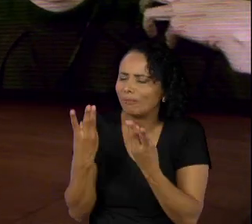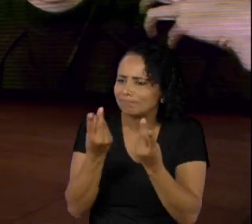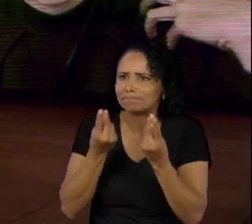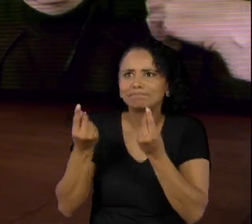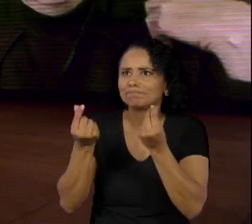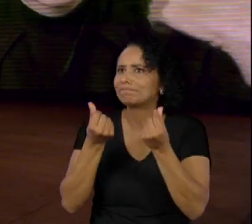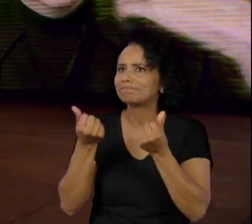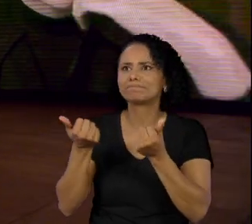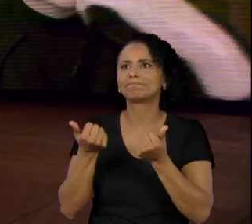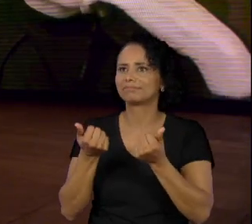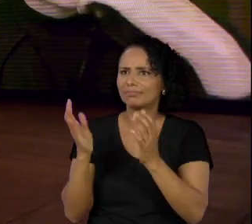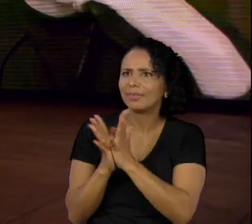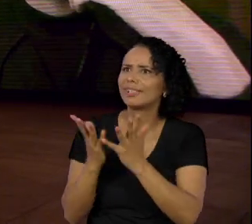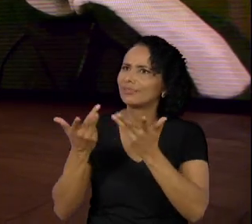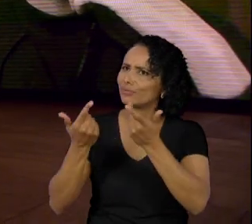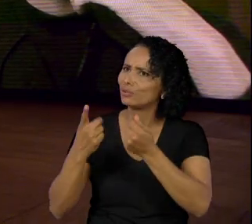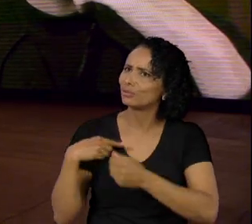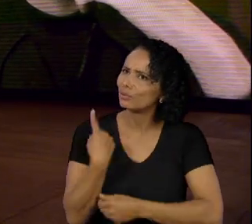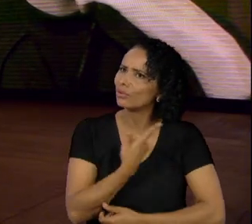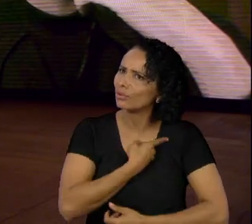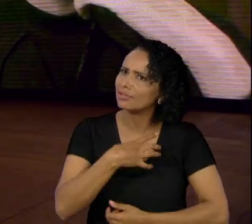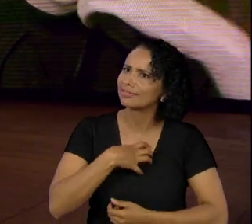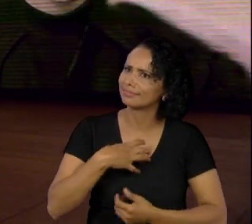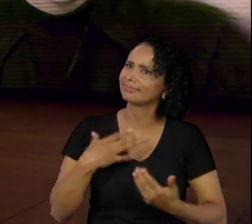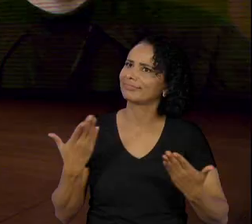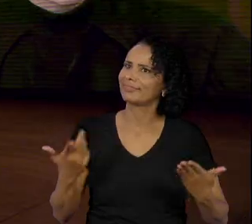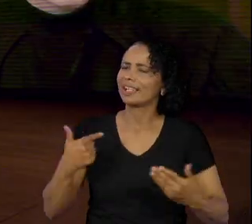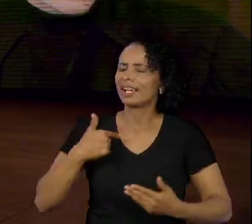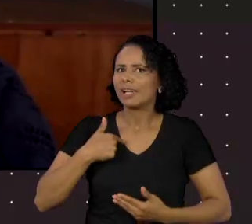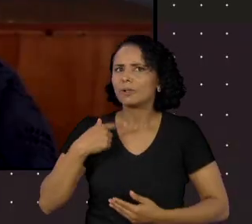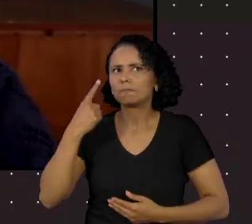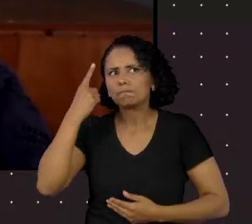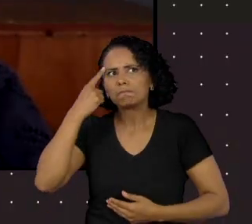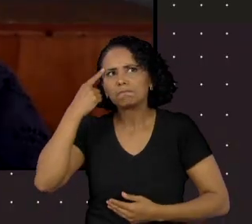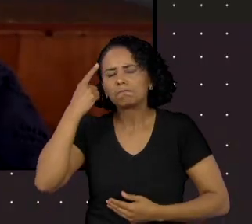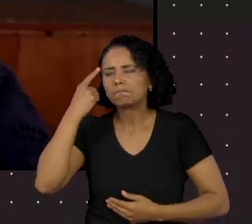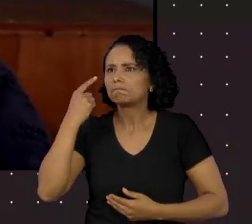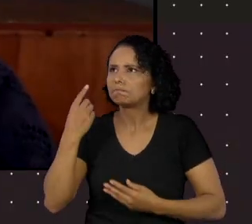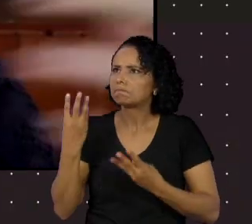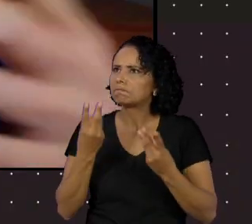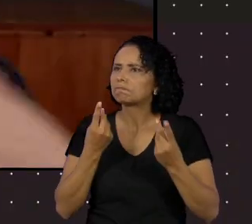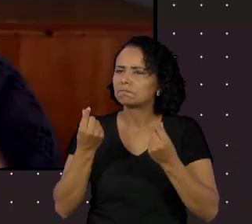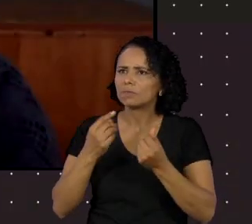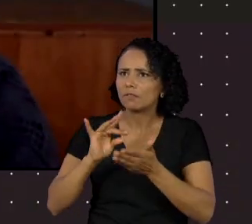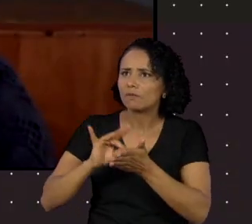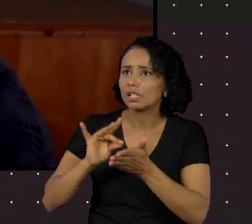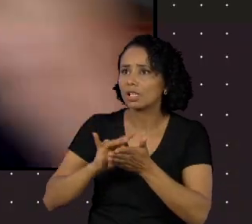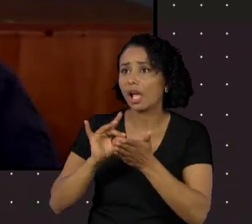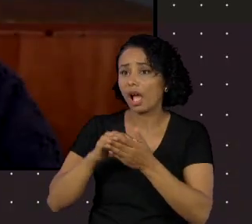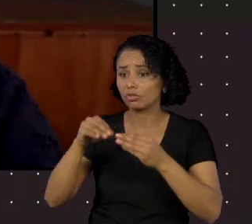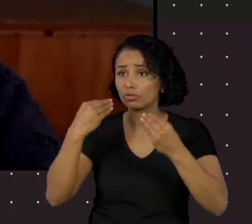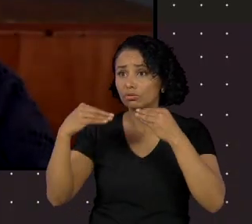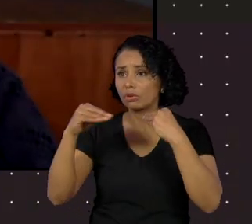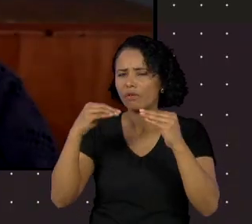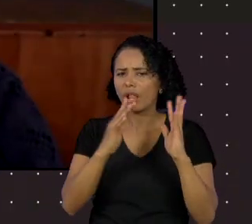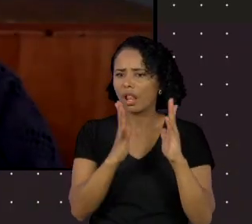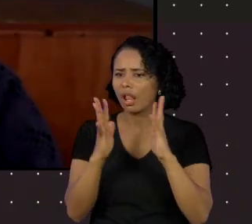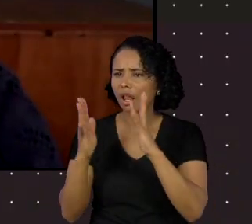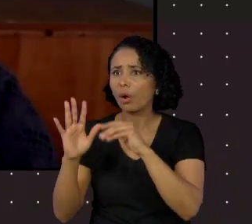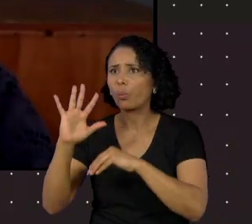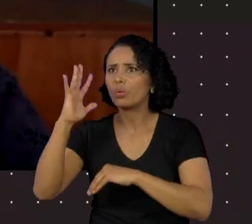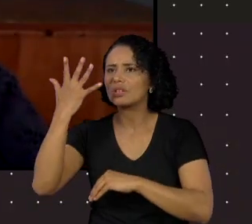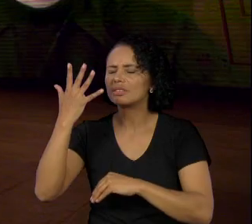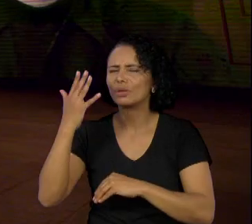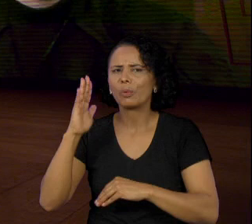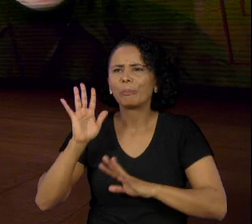importantes para a gente, sabe? E eu fui entendendo isso durante a novela, acontecia muito, mas depois de tantos anos assim,